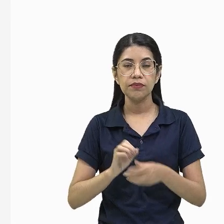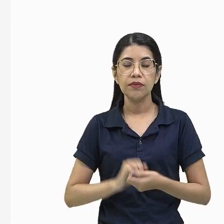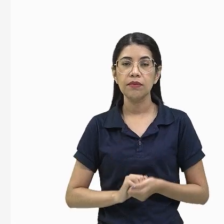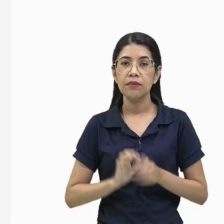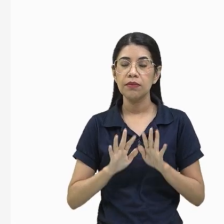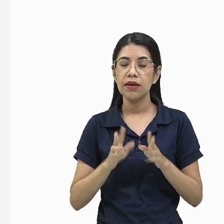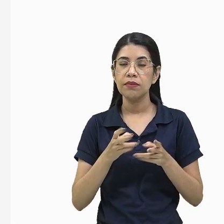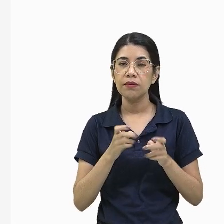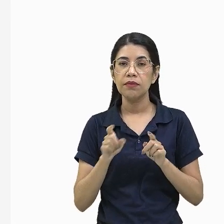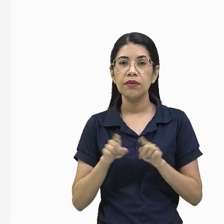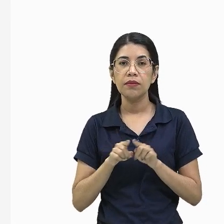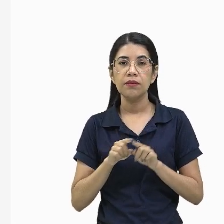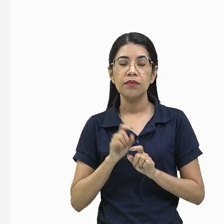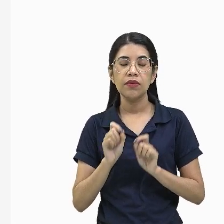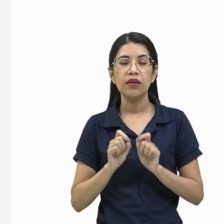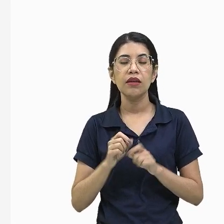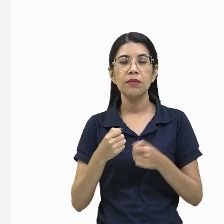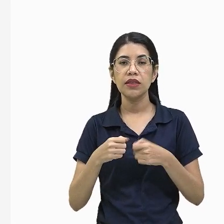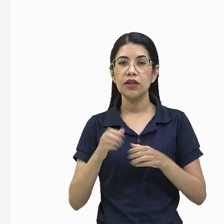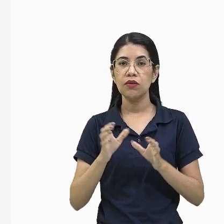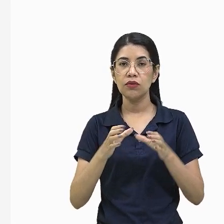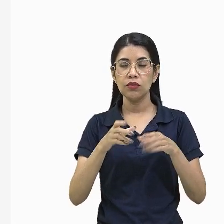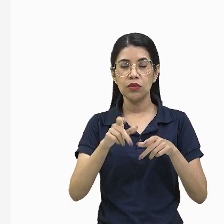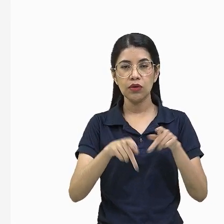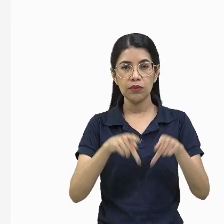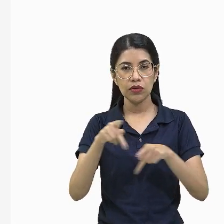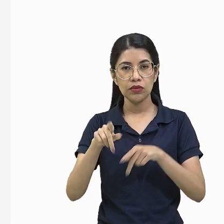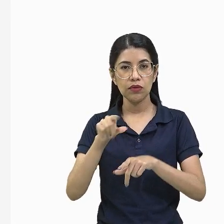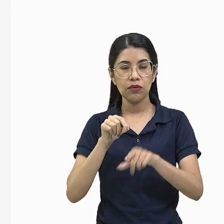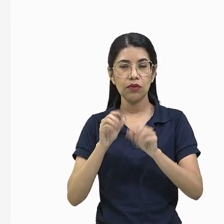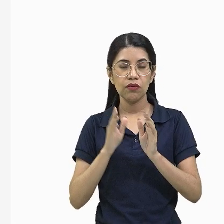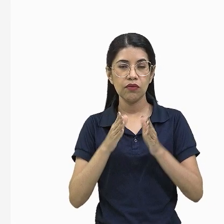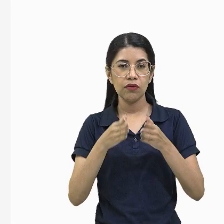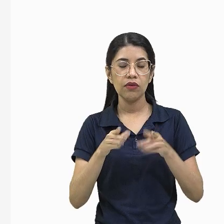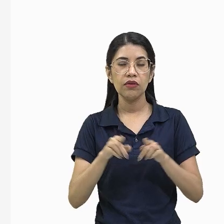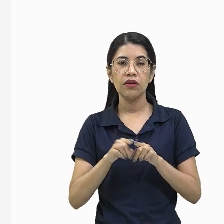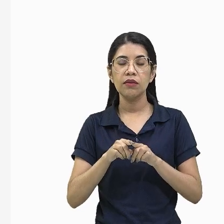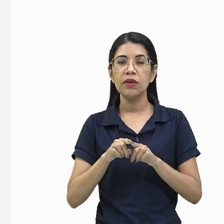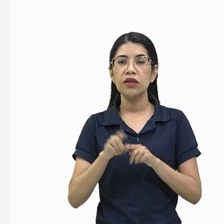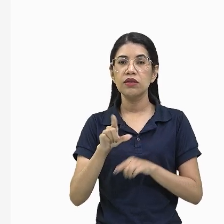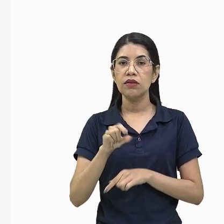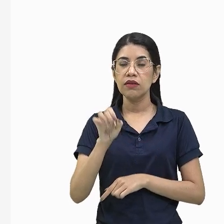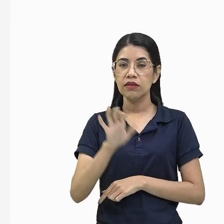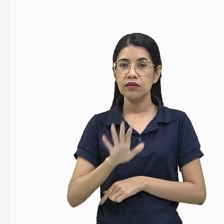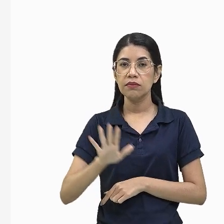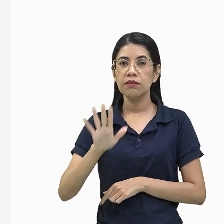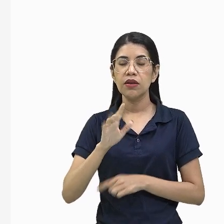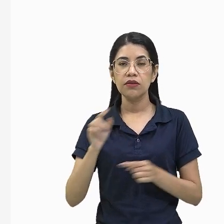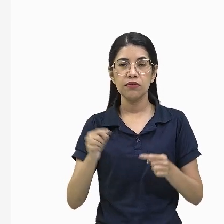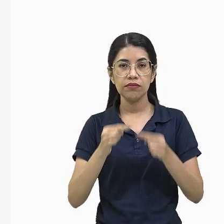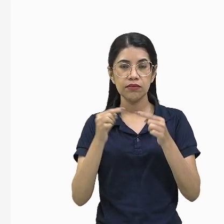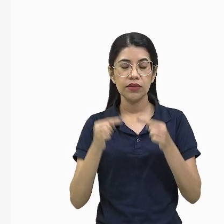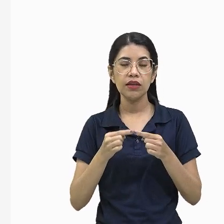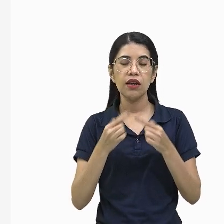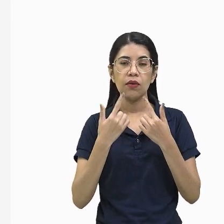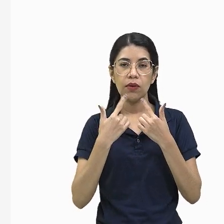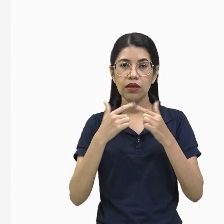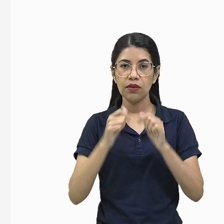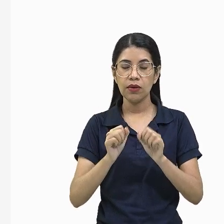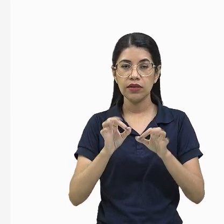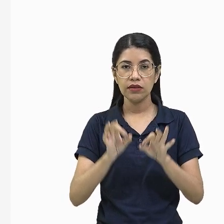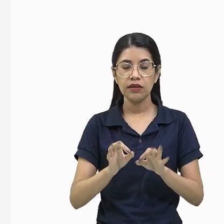você tem que selecionar esse público-alvo. Isso vai ajudar você a escolher as imagens, adequar a linguagem, ok?